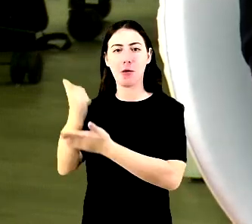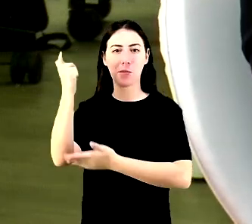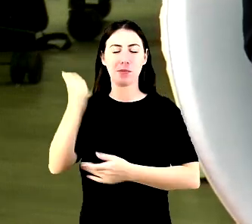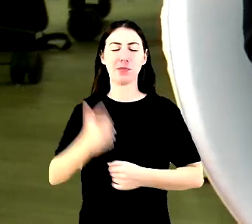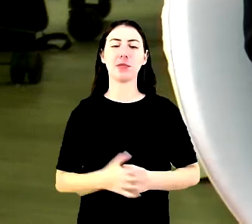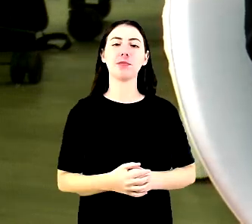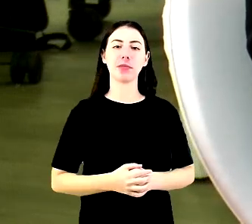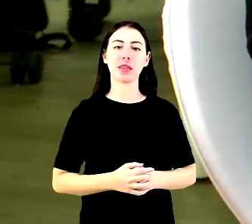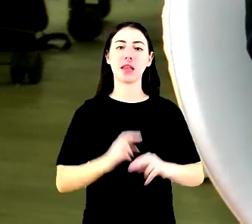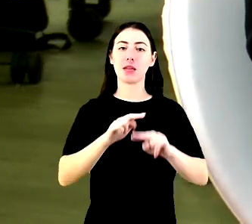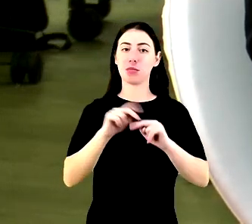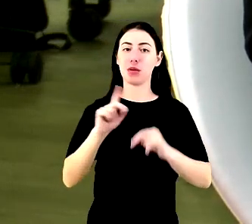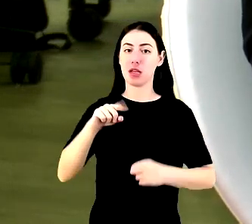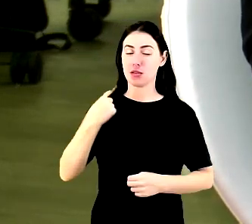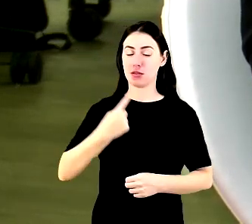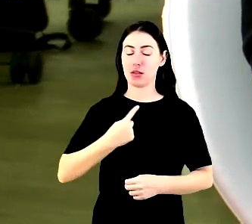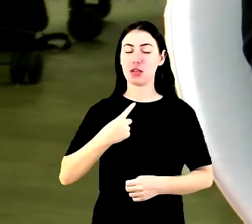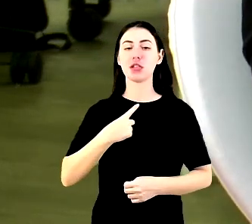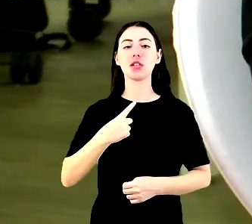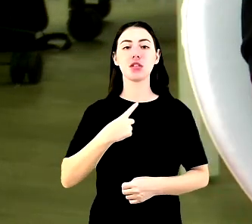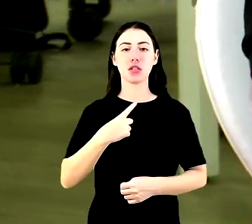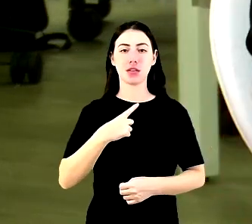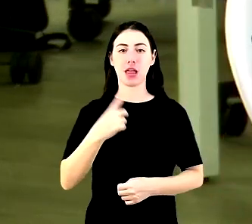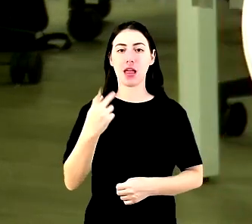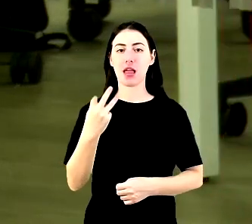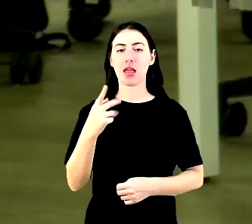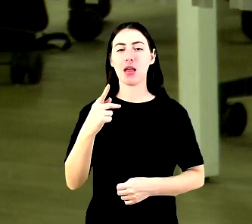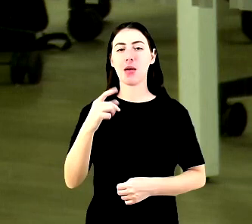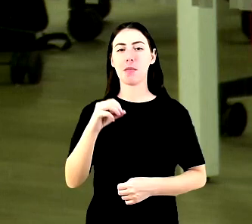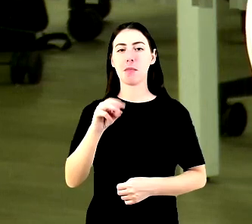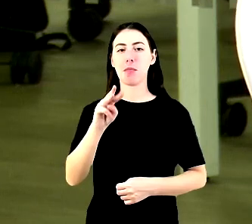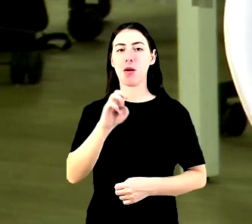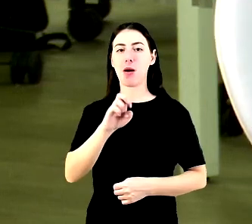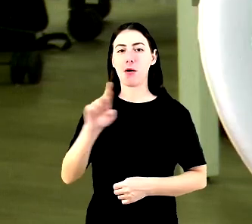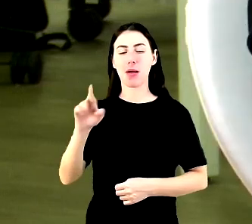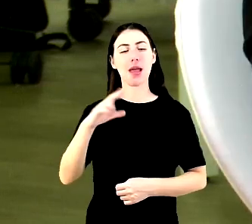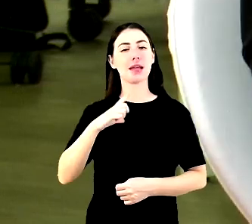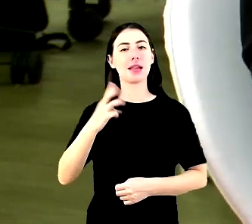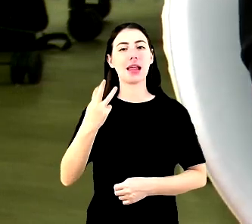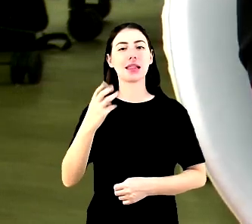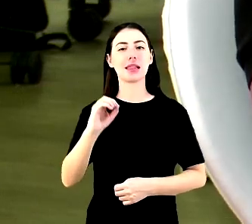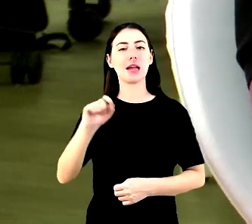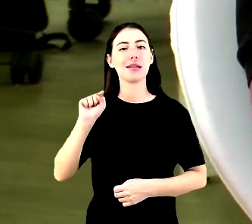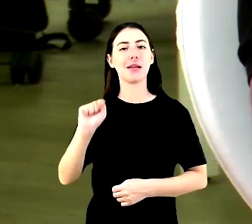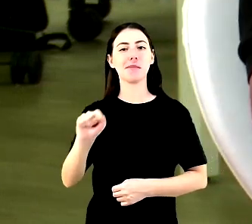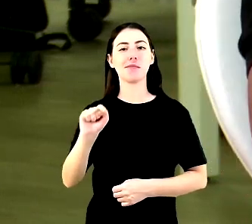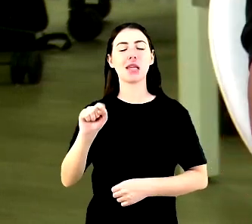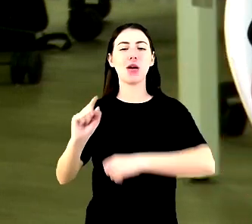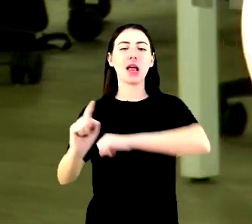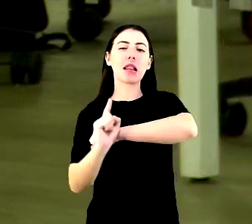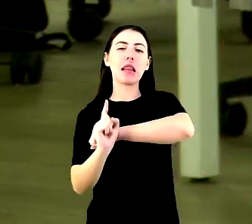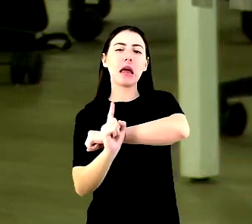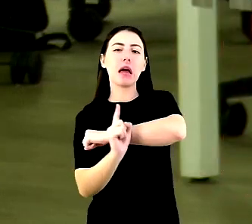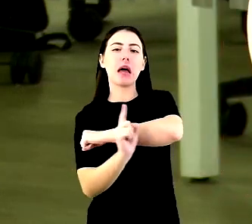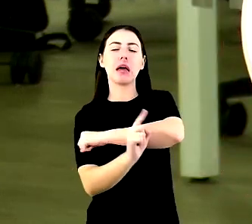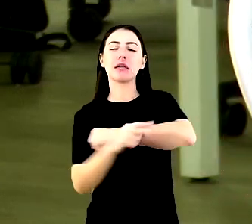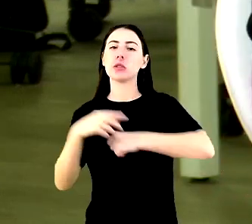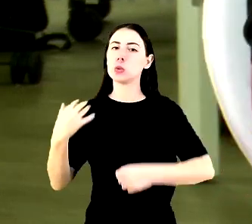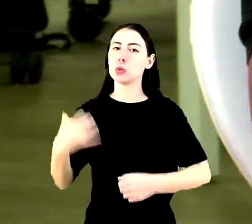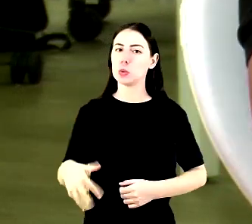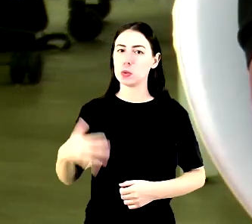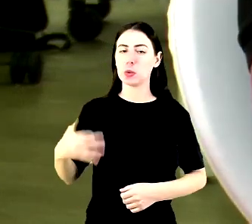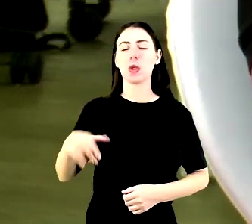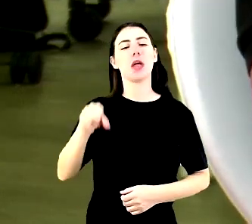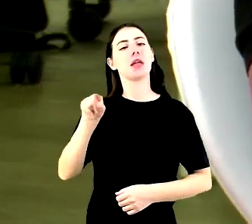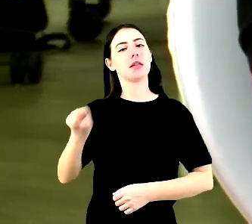mil clientes entre CPF e CNPJs, né? A gente tem um portfólio de energia One Stop Shop completo, que permite